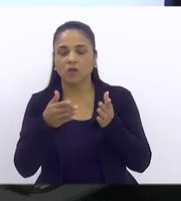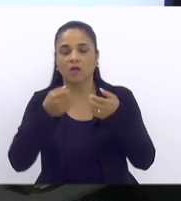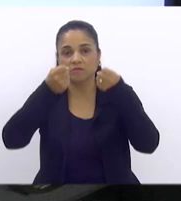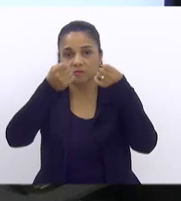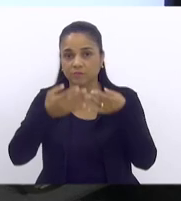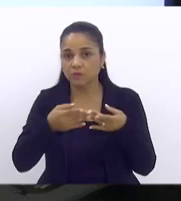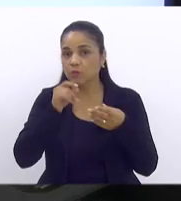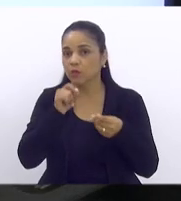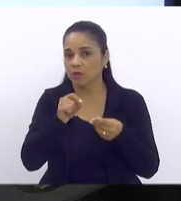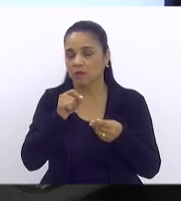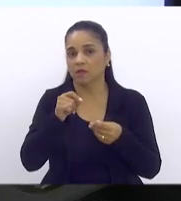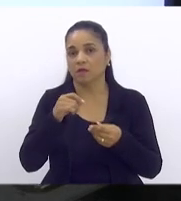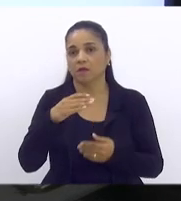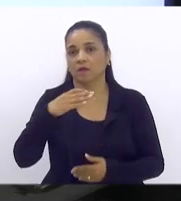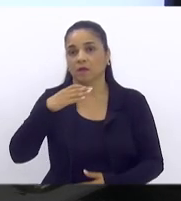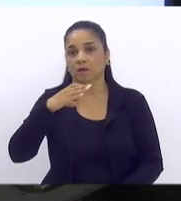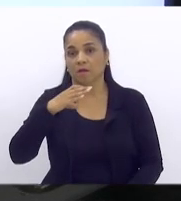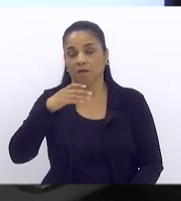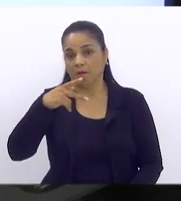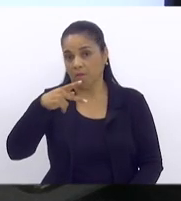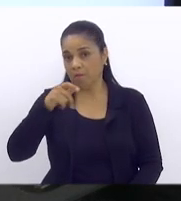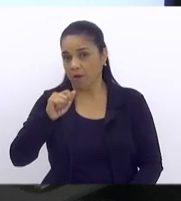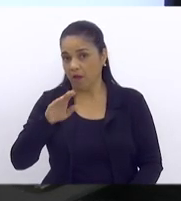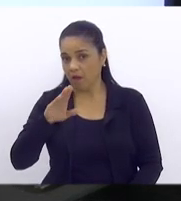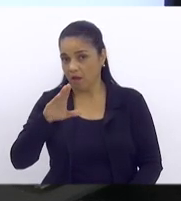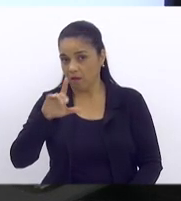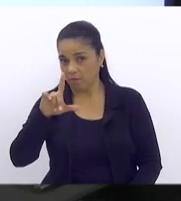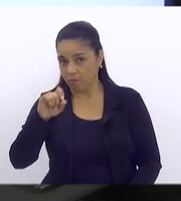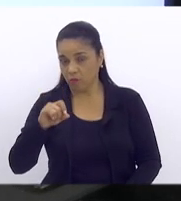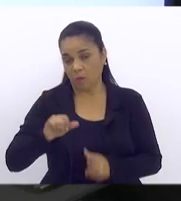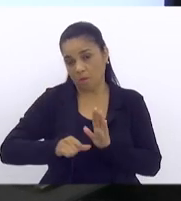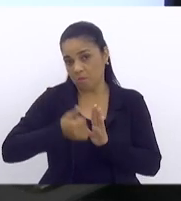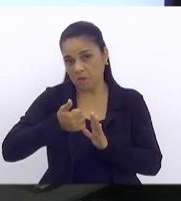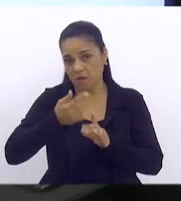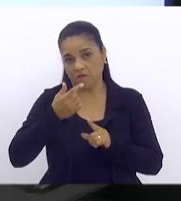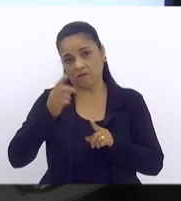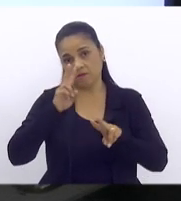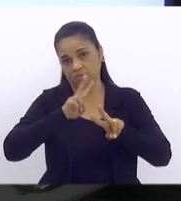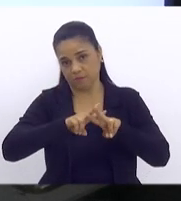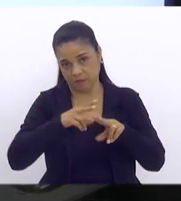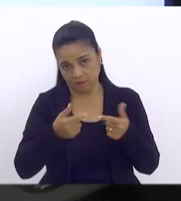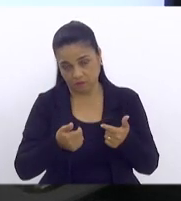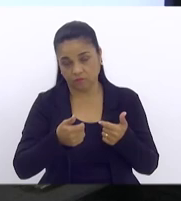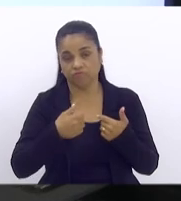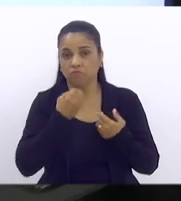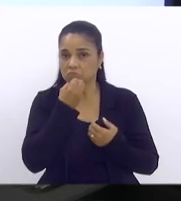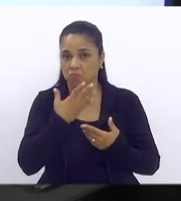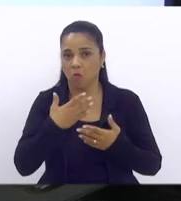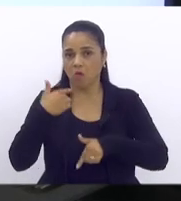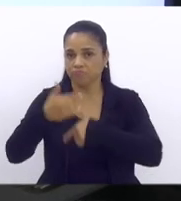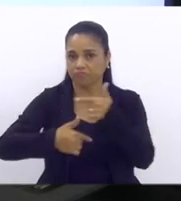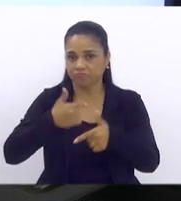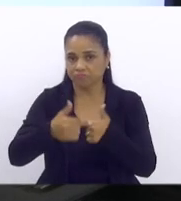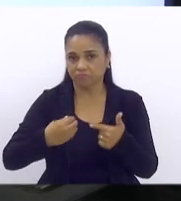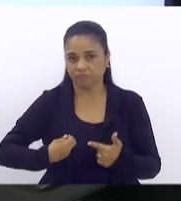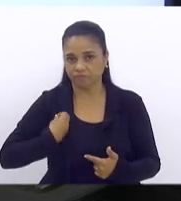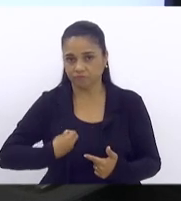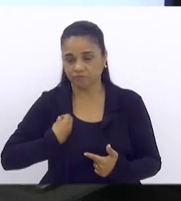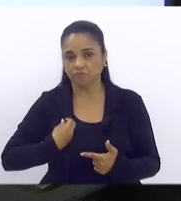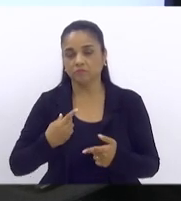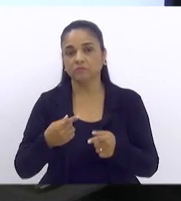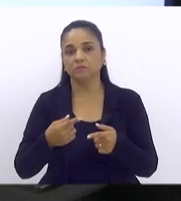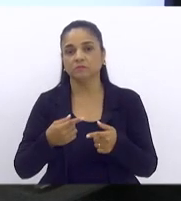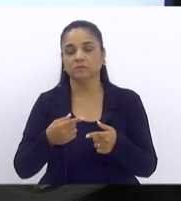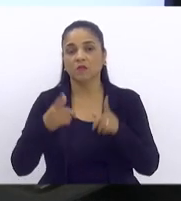Vale destacar que o Pablo também era primário, portador de bons antecedentes, e a foto que constava nesse álbum de suspeitos era